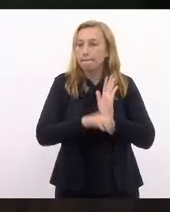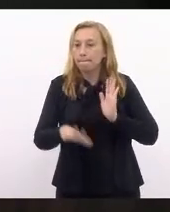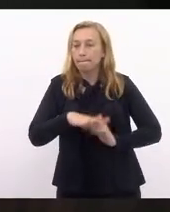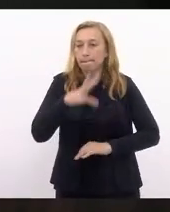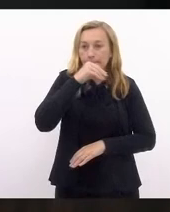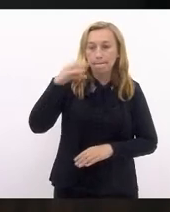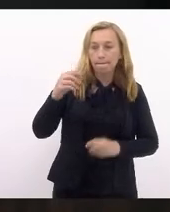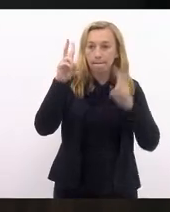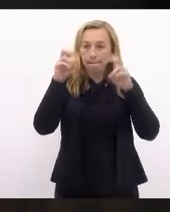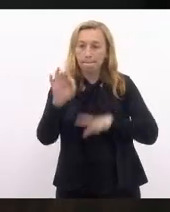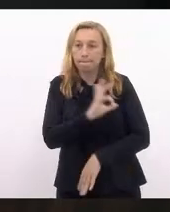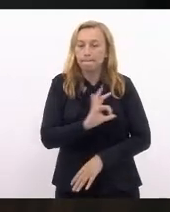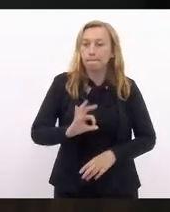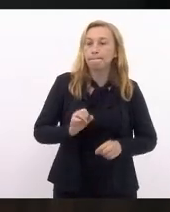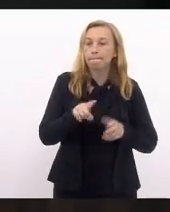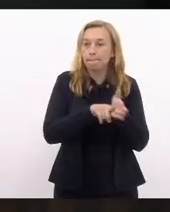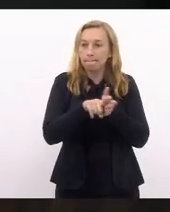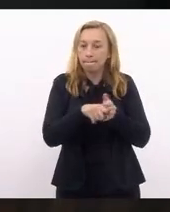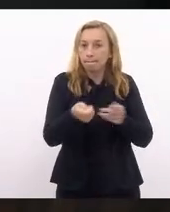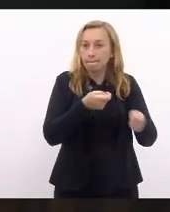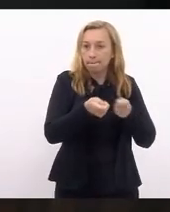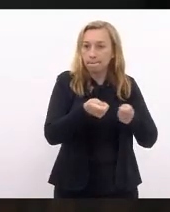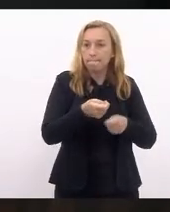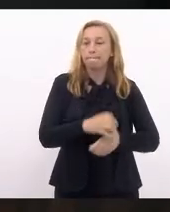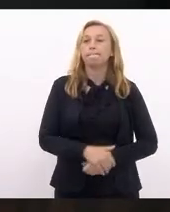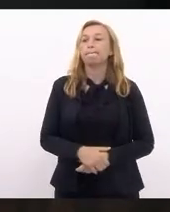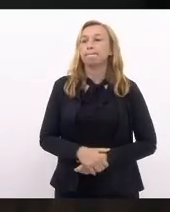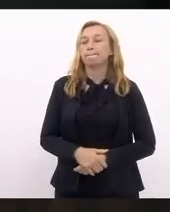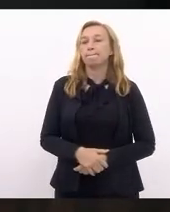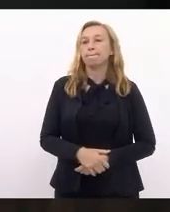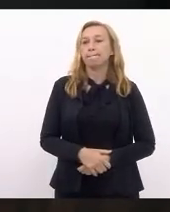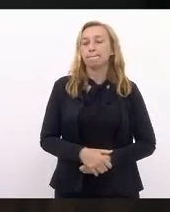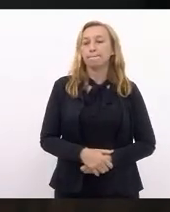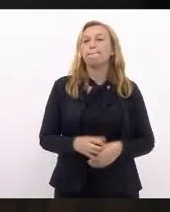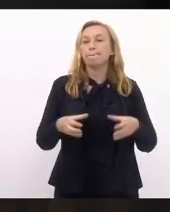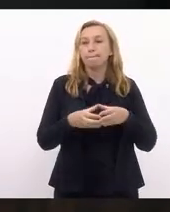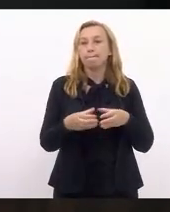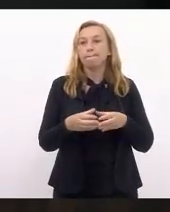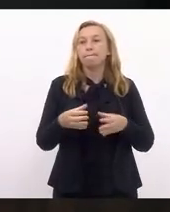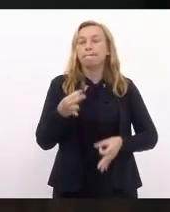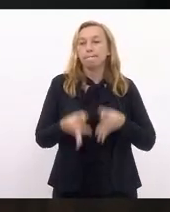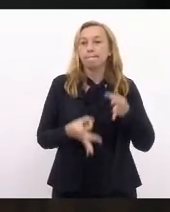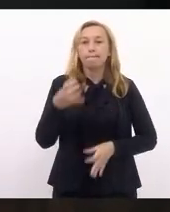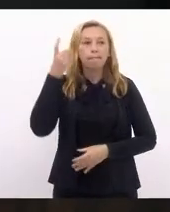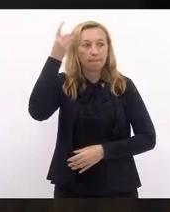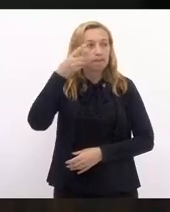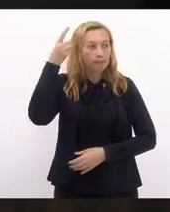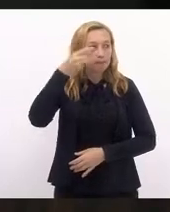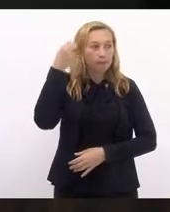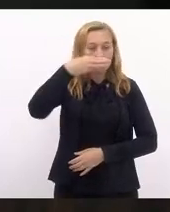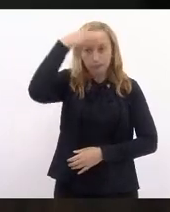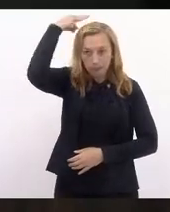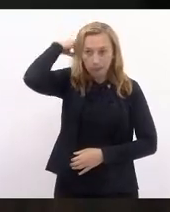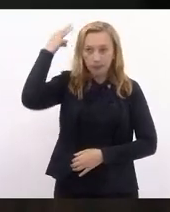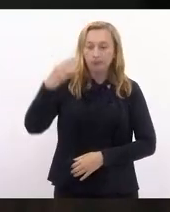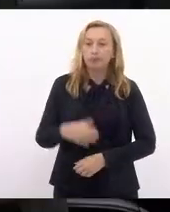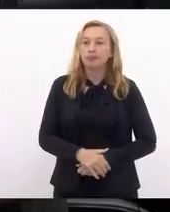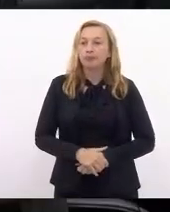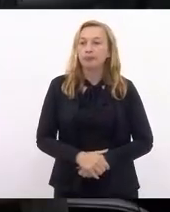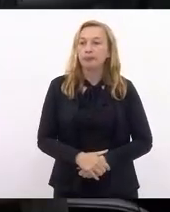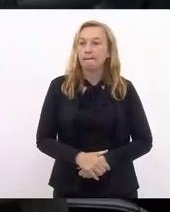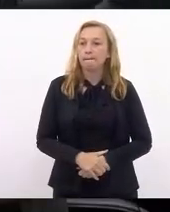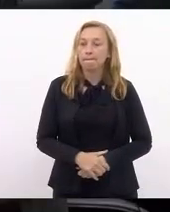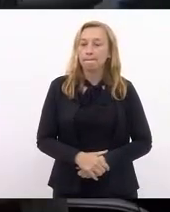Pública Sul de polícia de orçamento Finanças fiscalização financeira e controle para emitir parecer pela comissão de condição de Deputado Márcio Pacheco